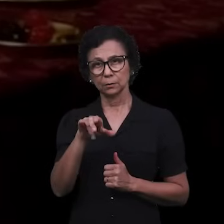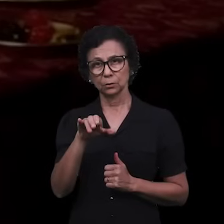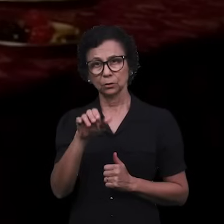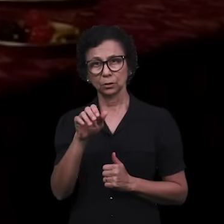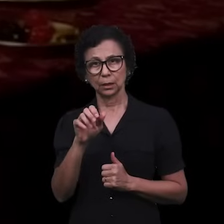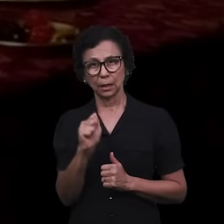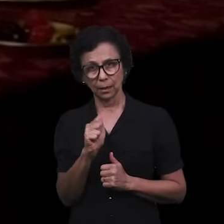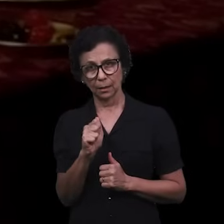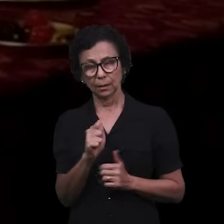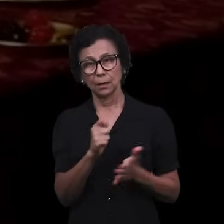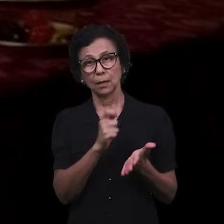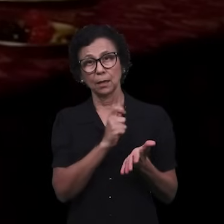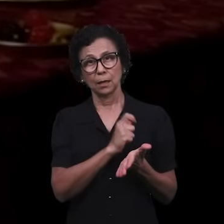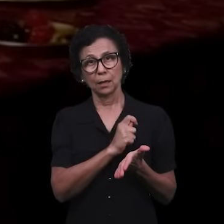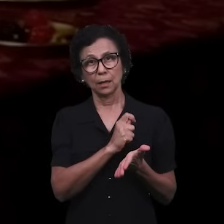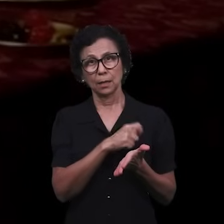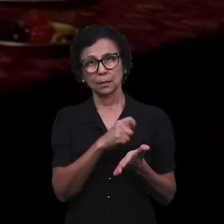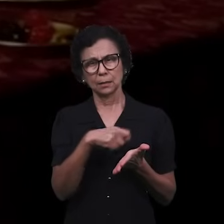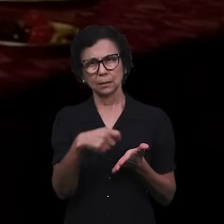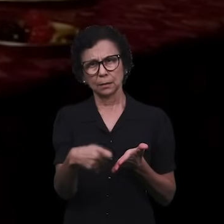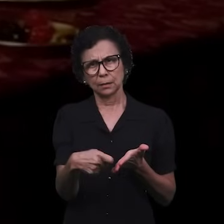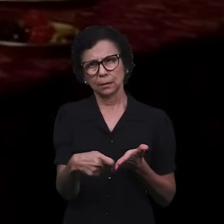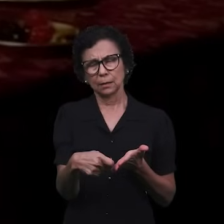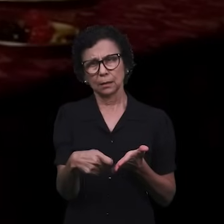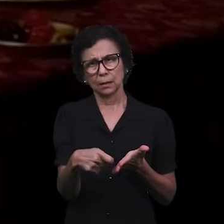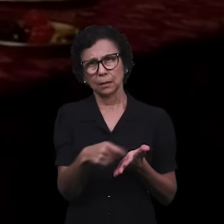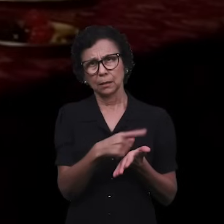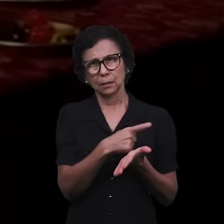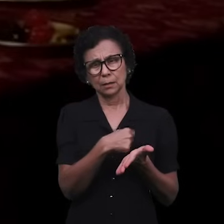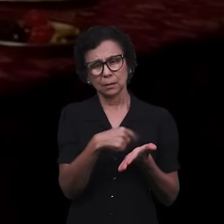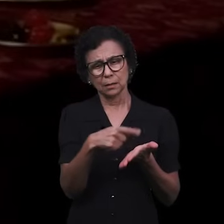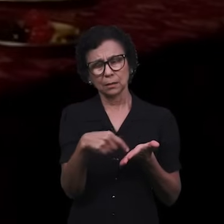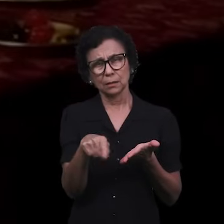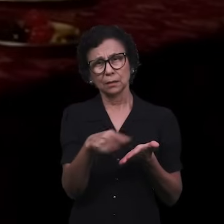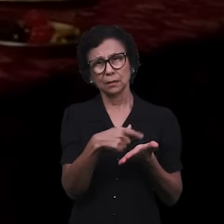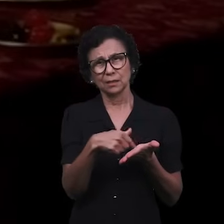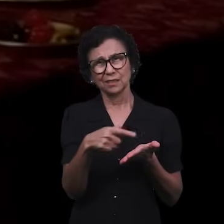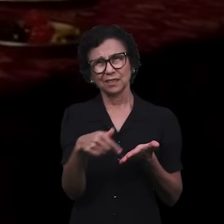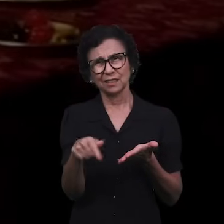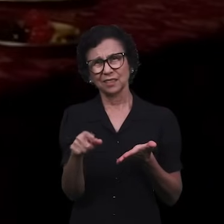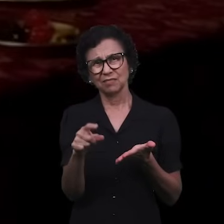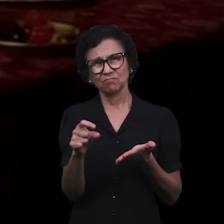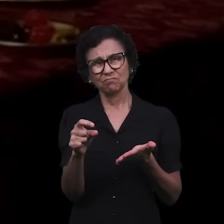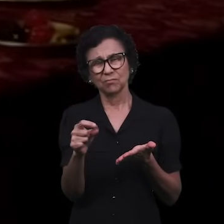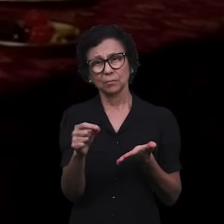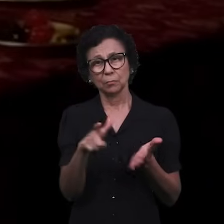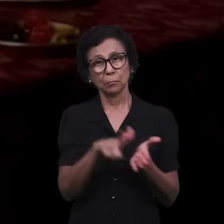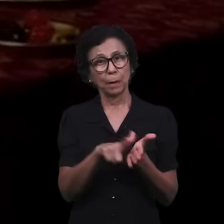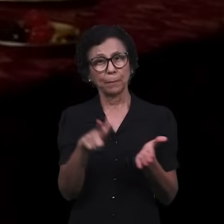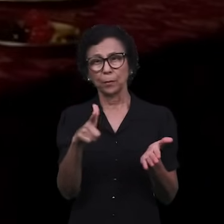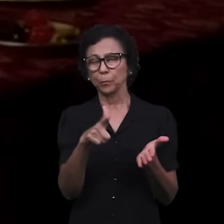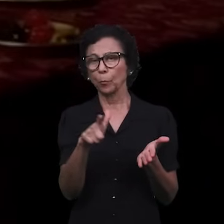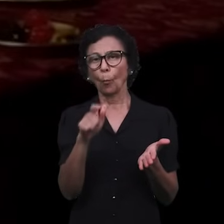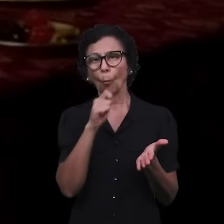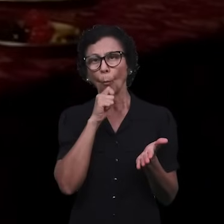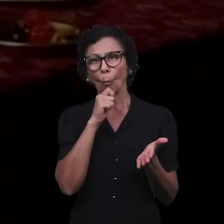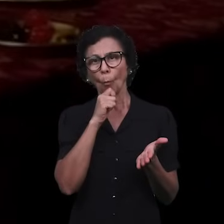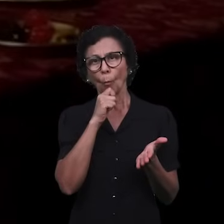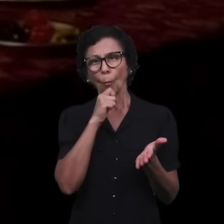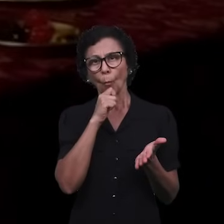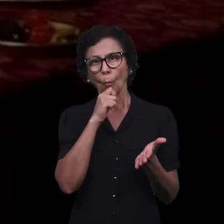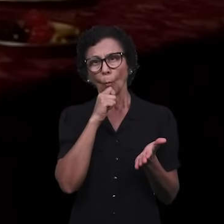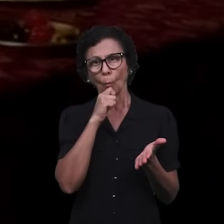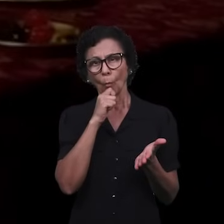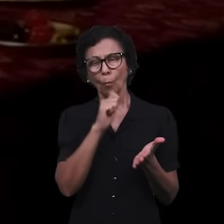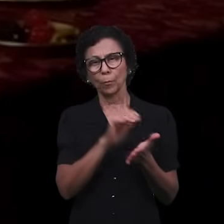da Acádia, em escrita cuneiforme. Quer dizer, escrita cuneiforme não tinha